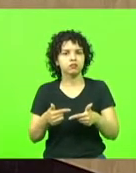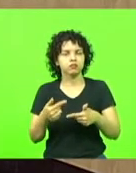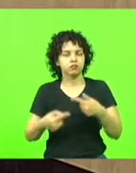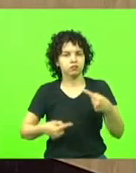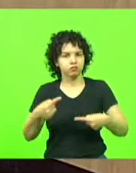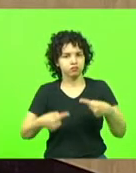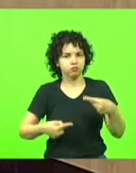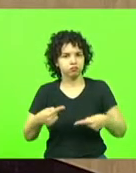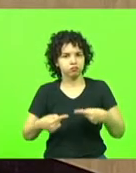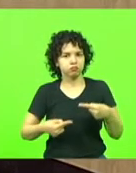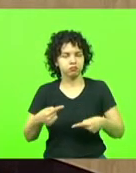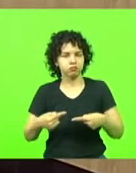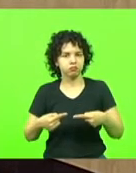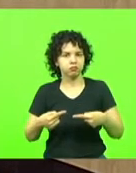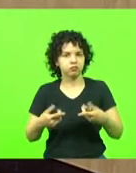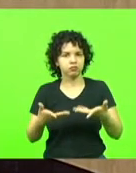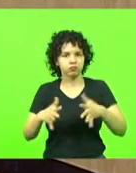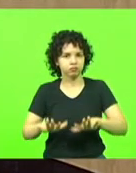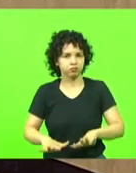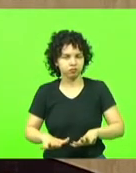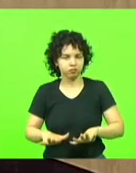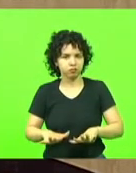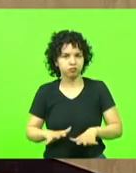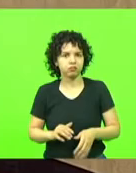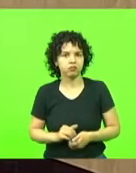Não havendo quem queira discutir, em votação.